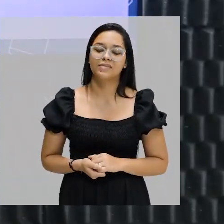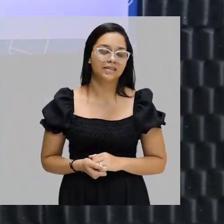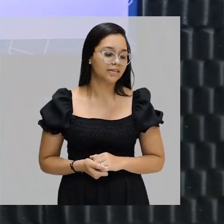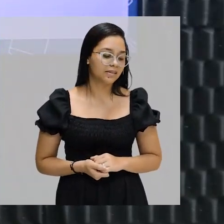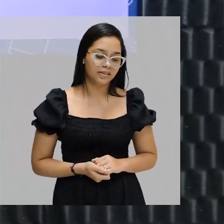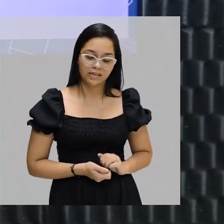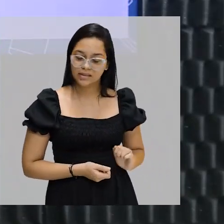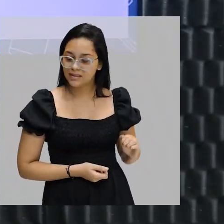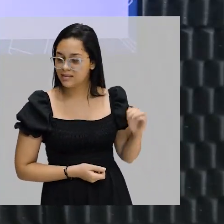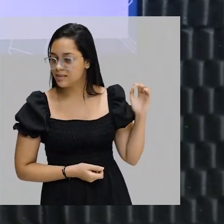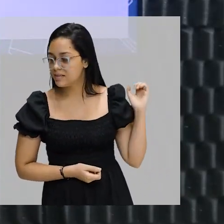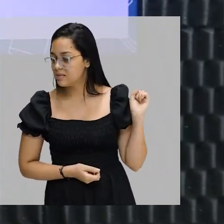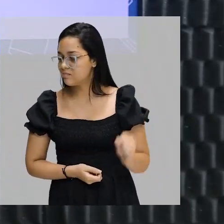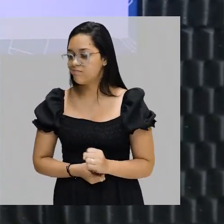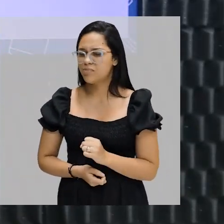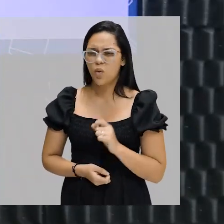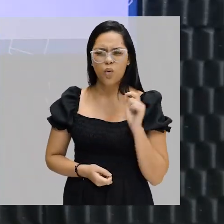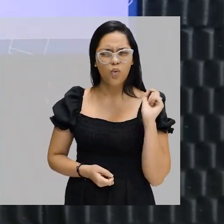não